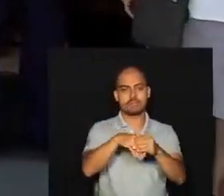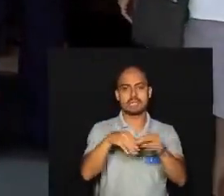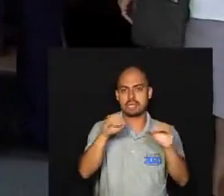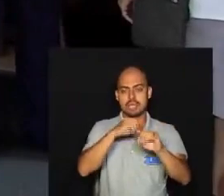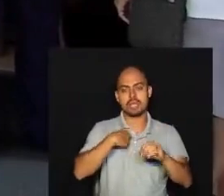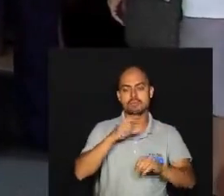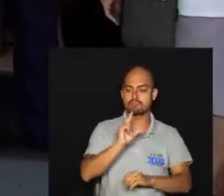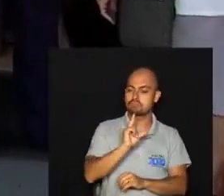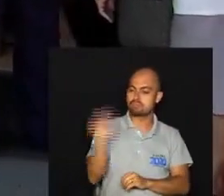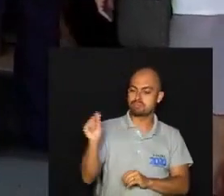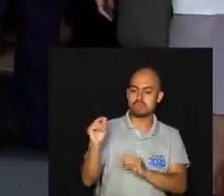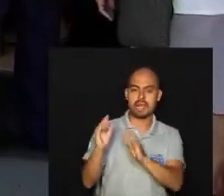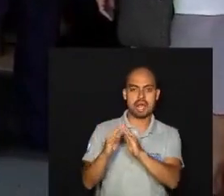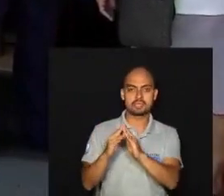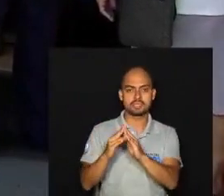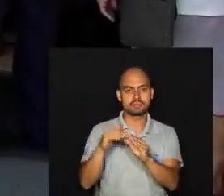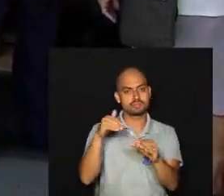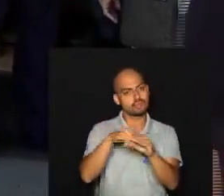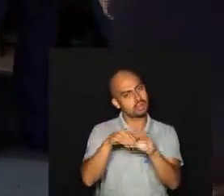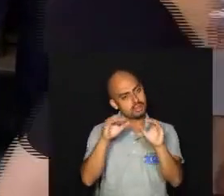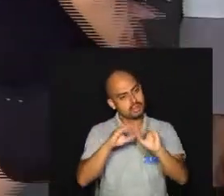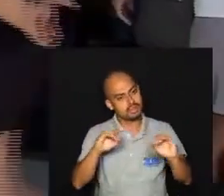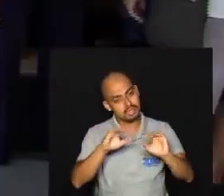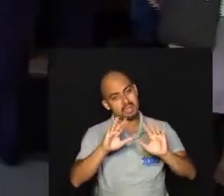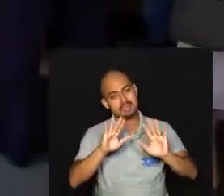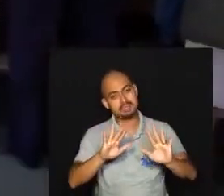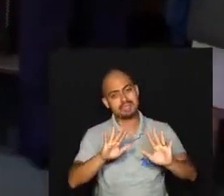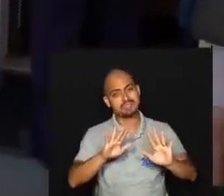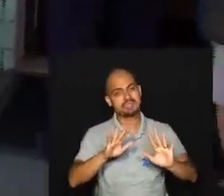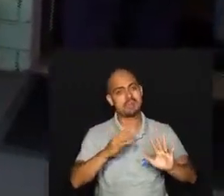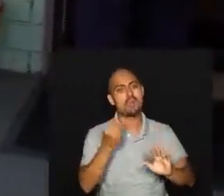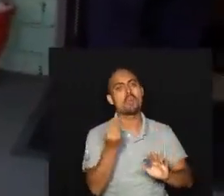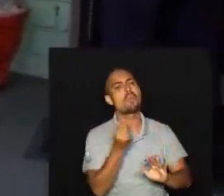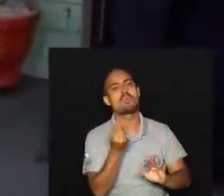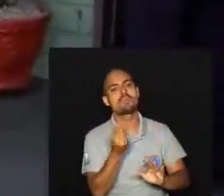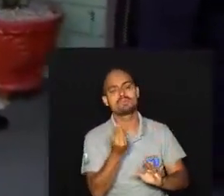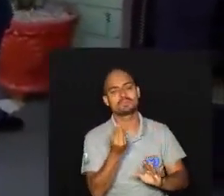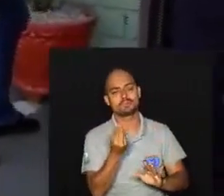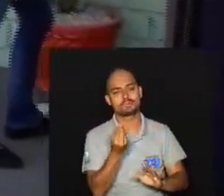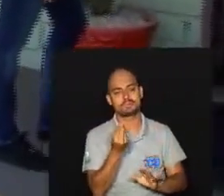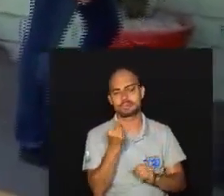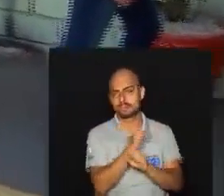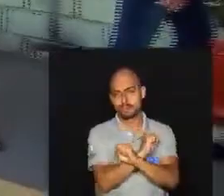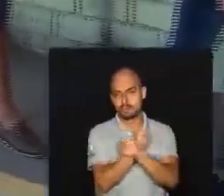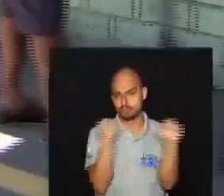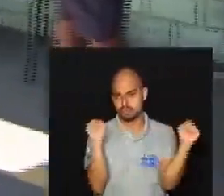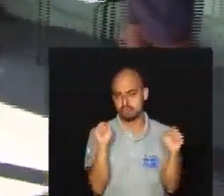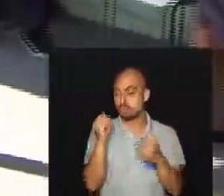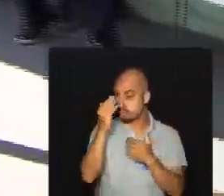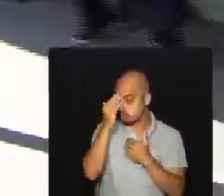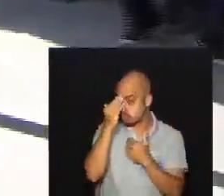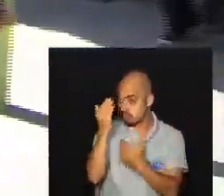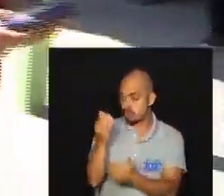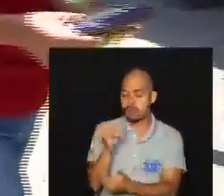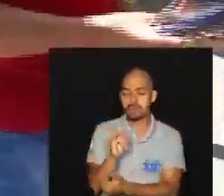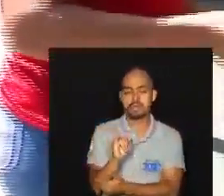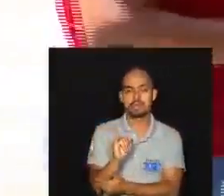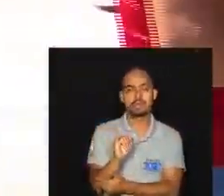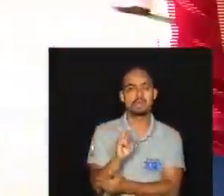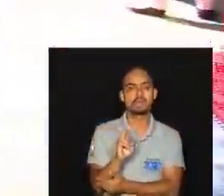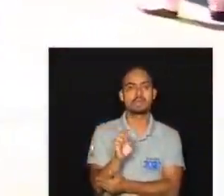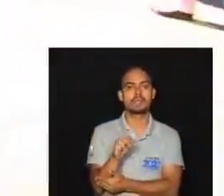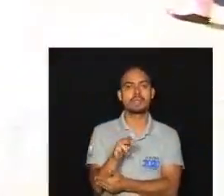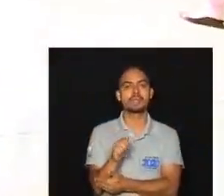para minha casa, não ia votar. Porque assim não tem como, gente. Tá bem, obrigada, dona Irene. Vamos